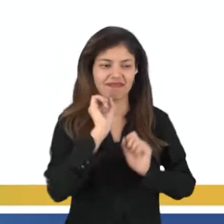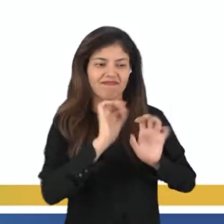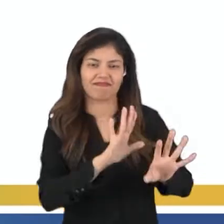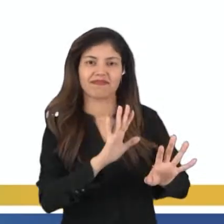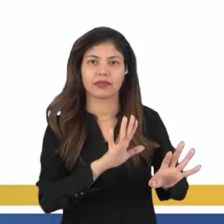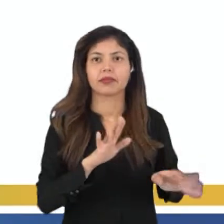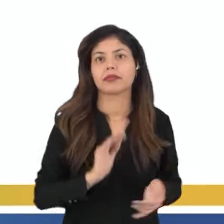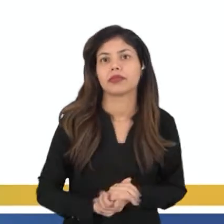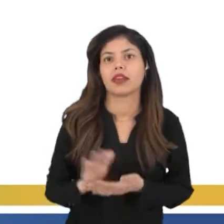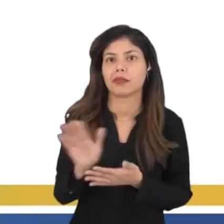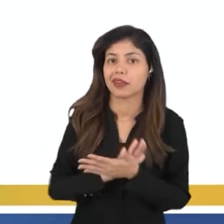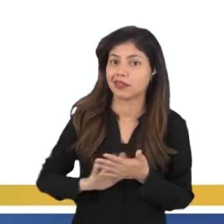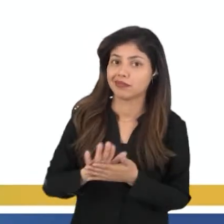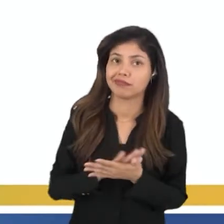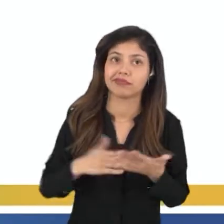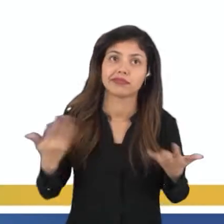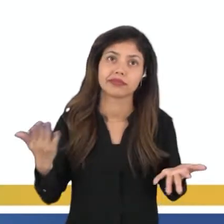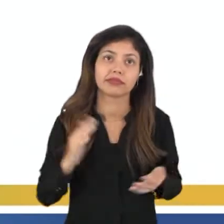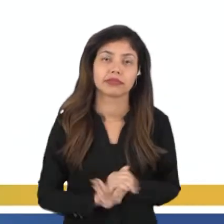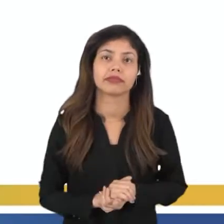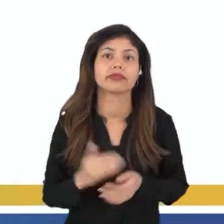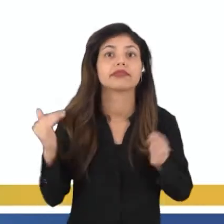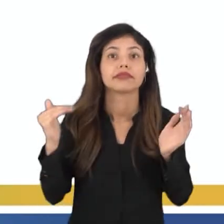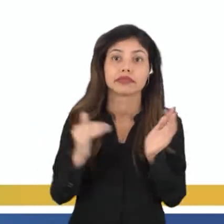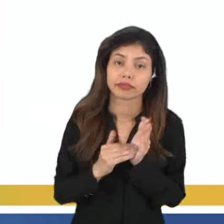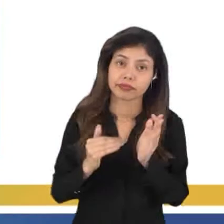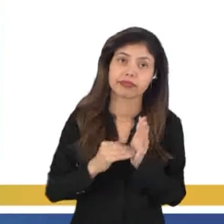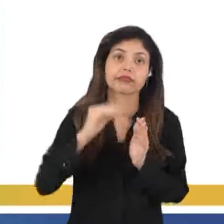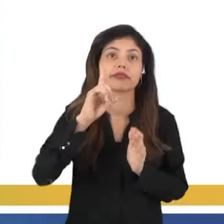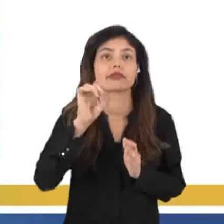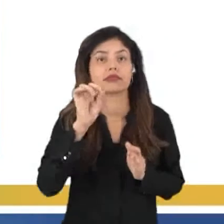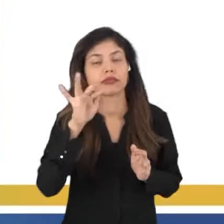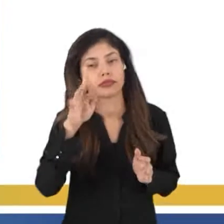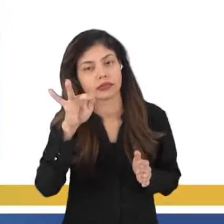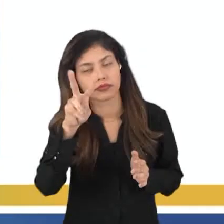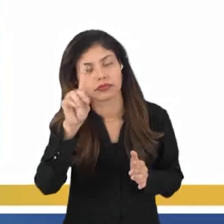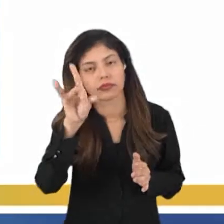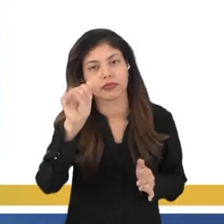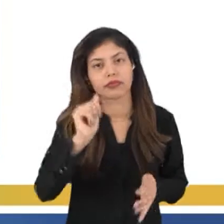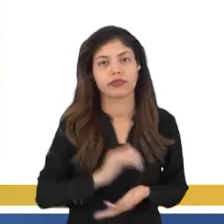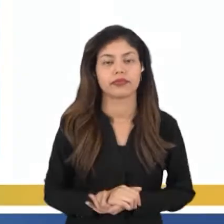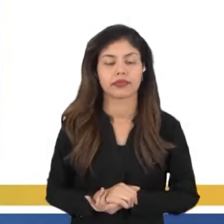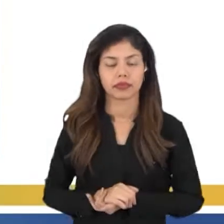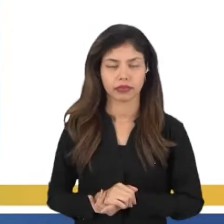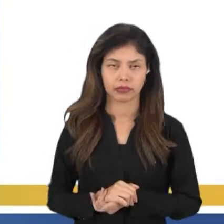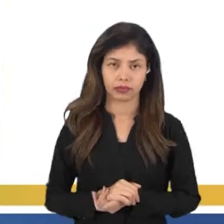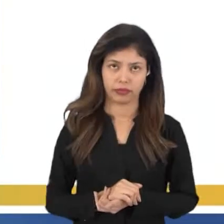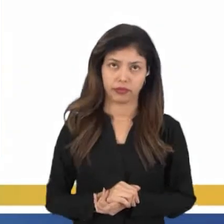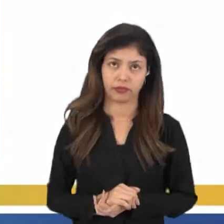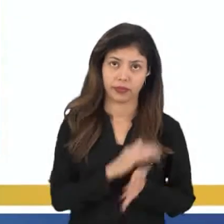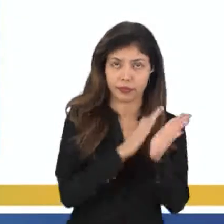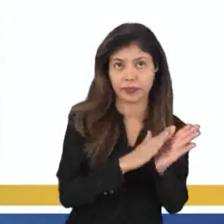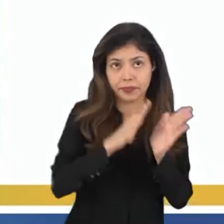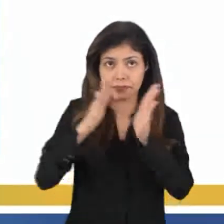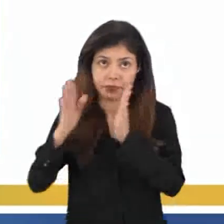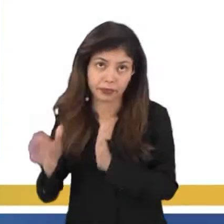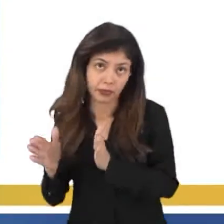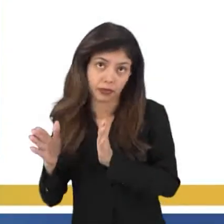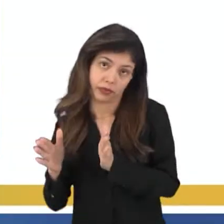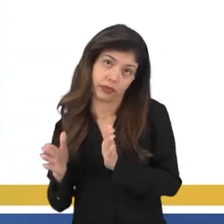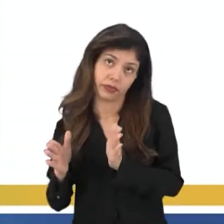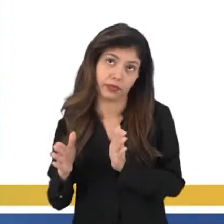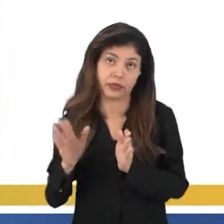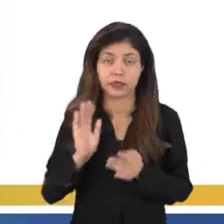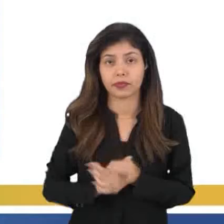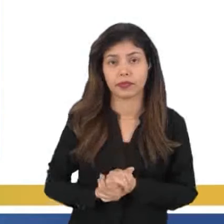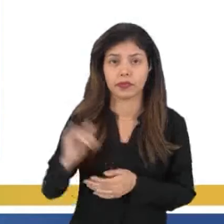não servindo mais para nada, e até desativadas. E aí, partindo para a questão